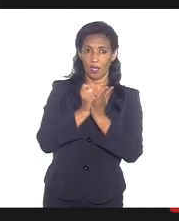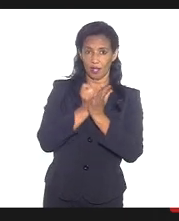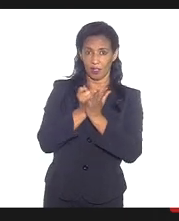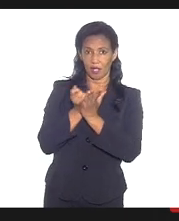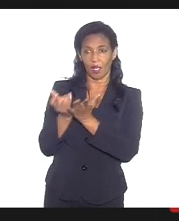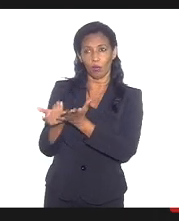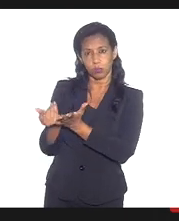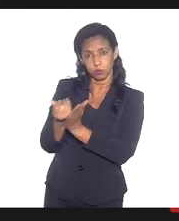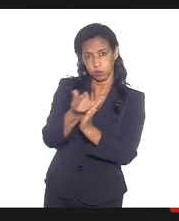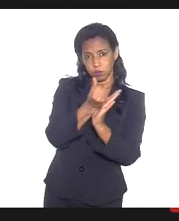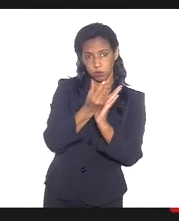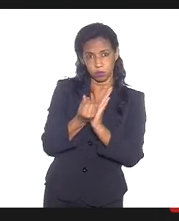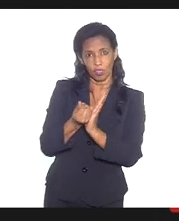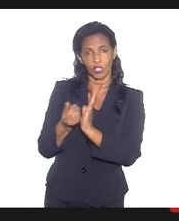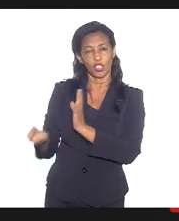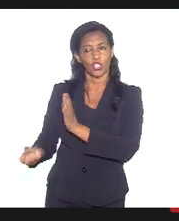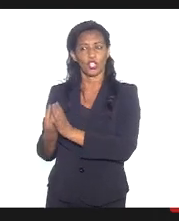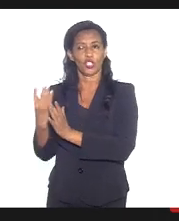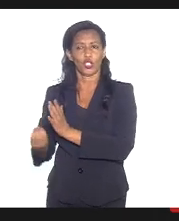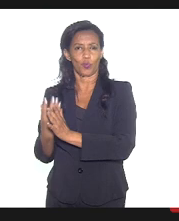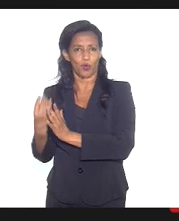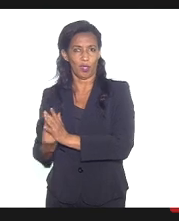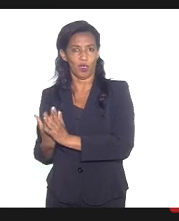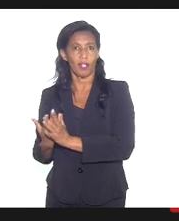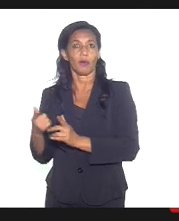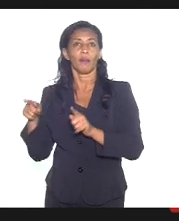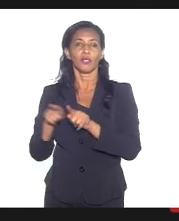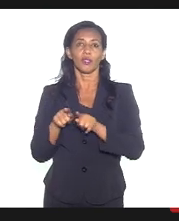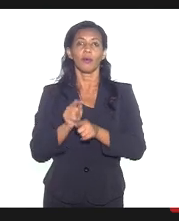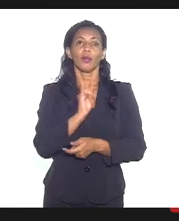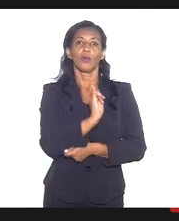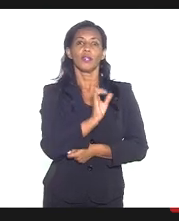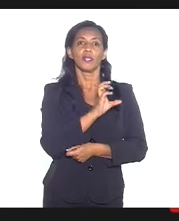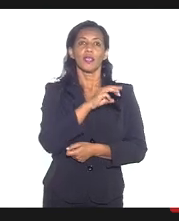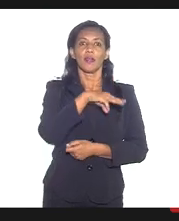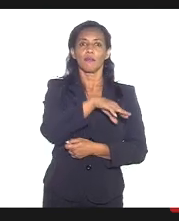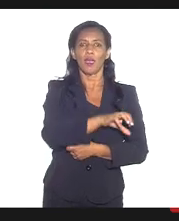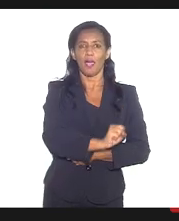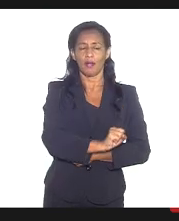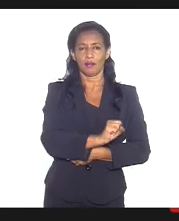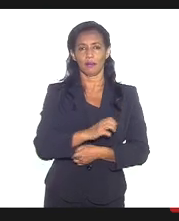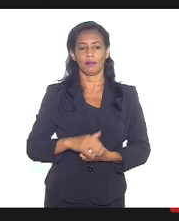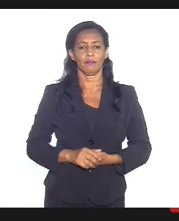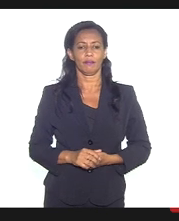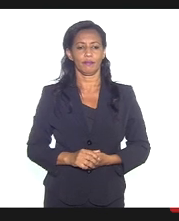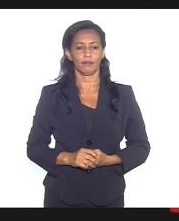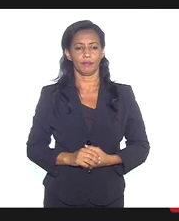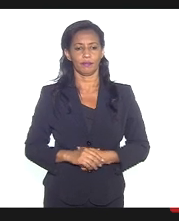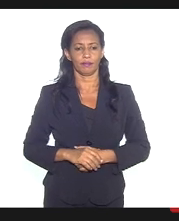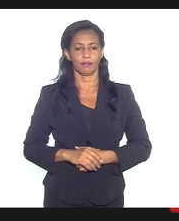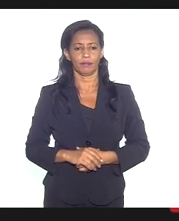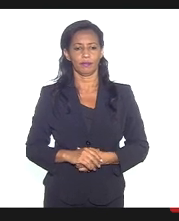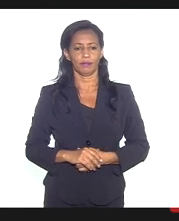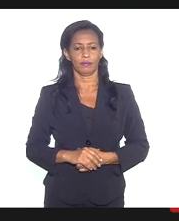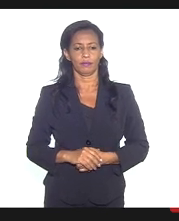estimulando a produção, e também com a cadeia de ICMS. Pode passar.